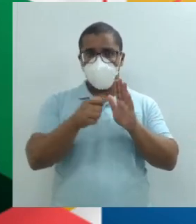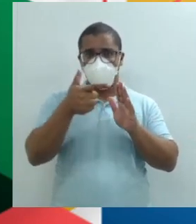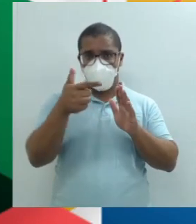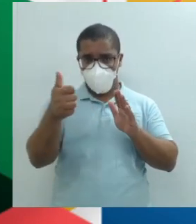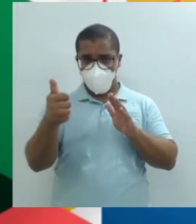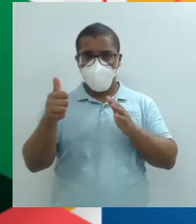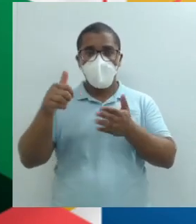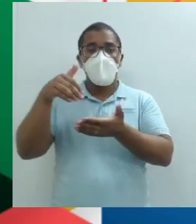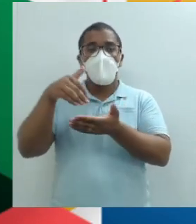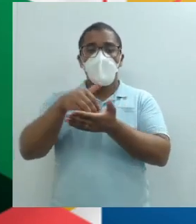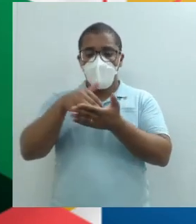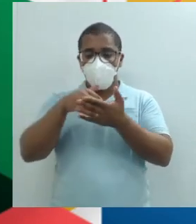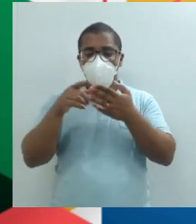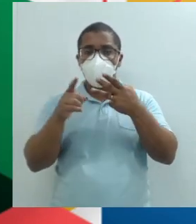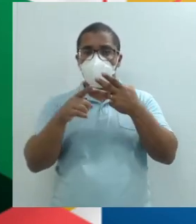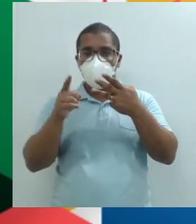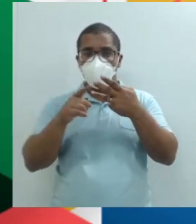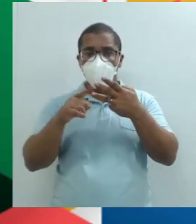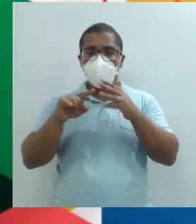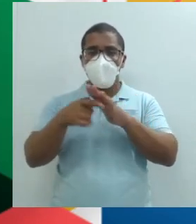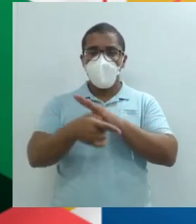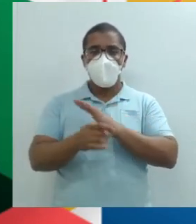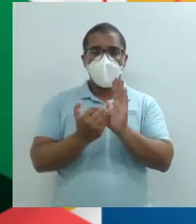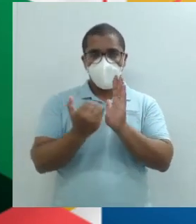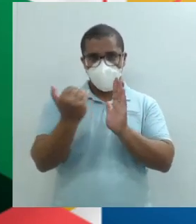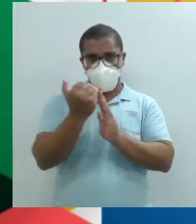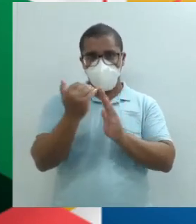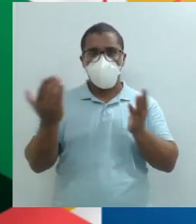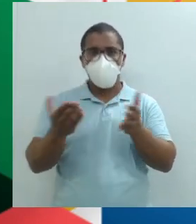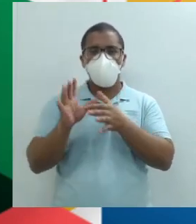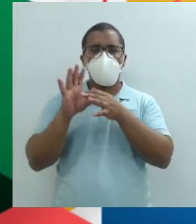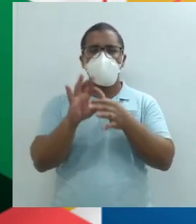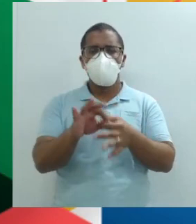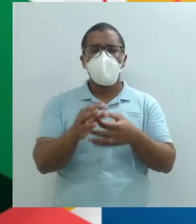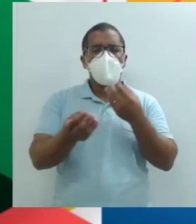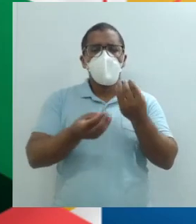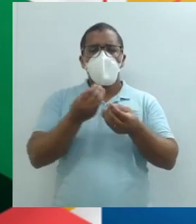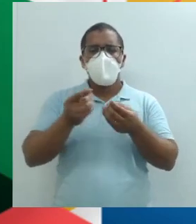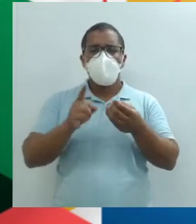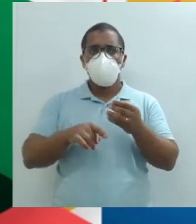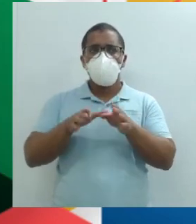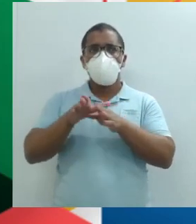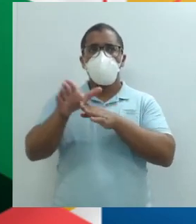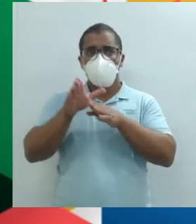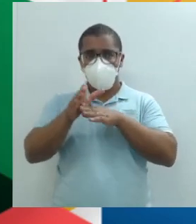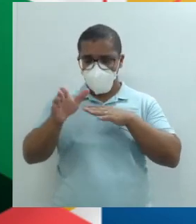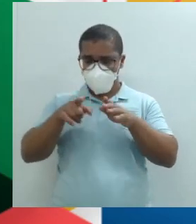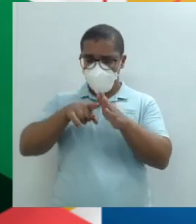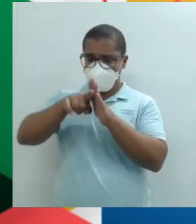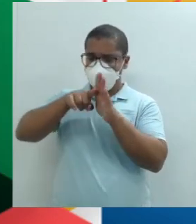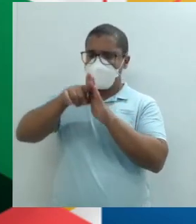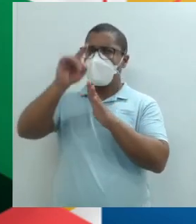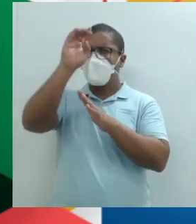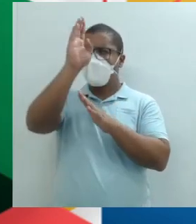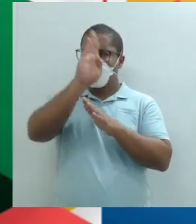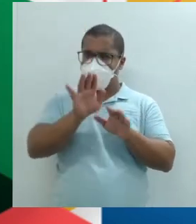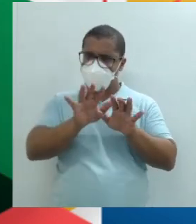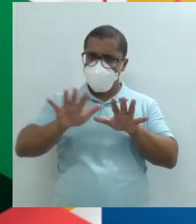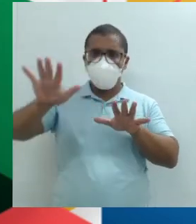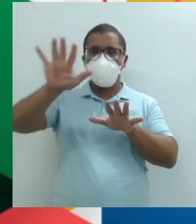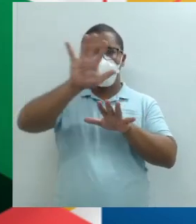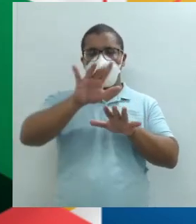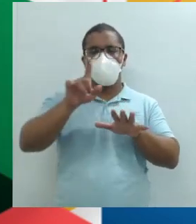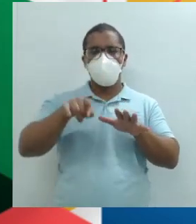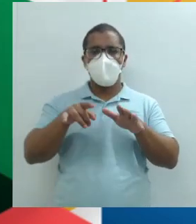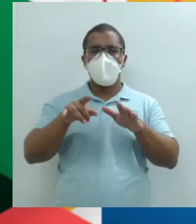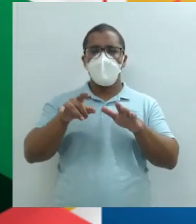aprofundamento. Vamos dar uma contextualizada. O Conselho de Pesquisa Nacional, uma organização